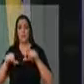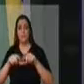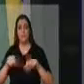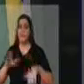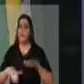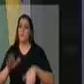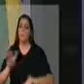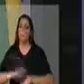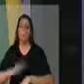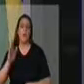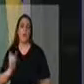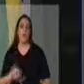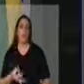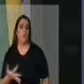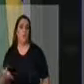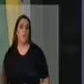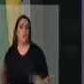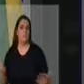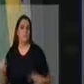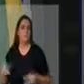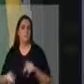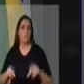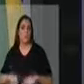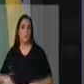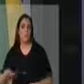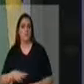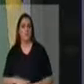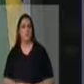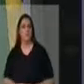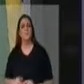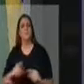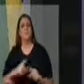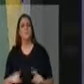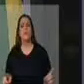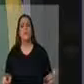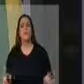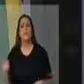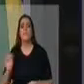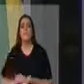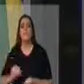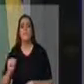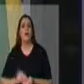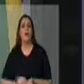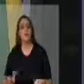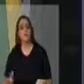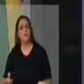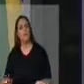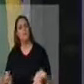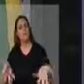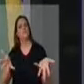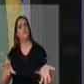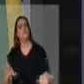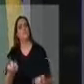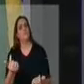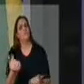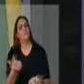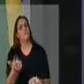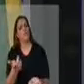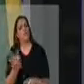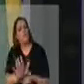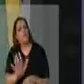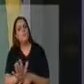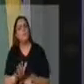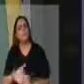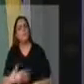por habitantes, e não temos, de fato, a acessibilidade do investimento nessa área.